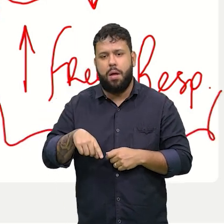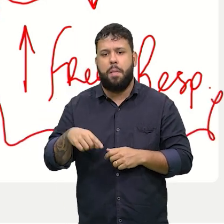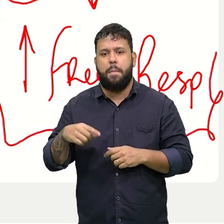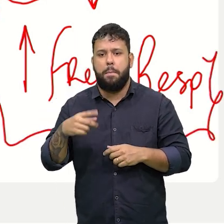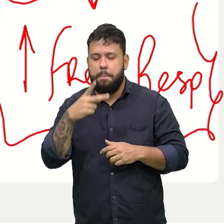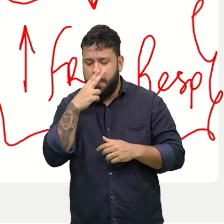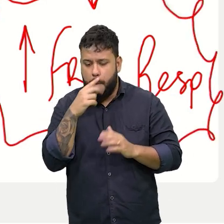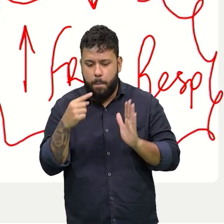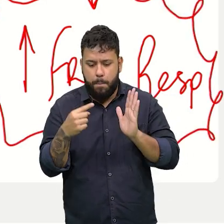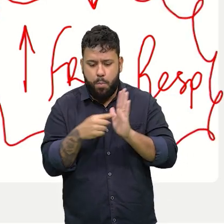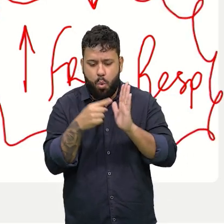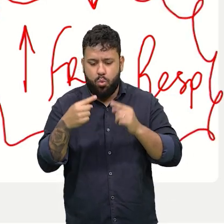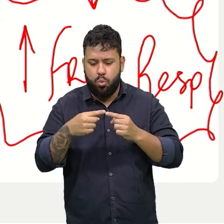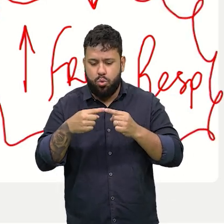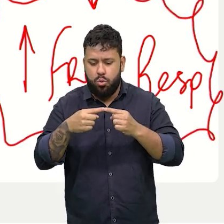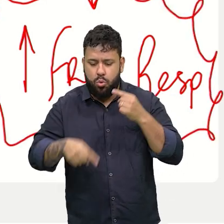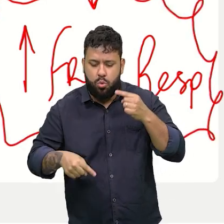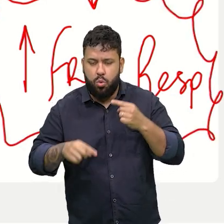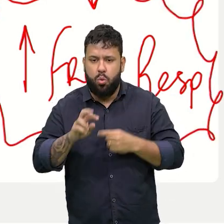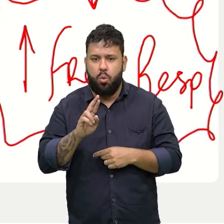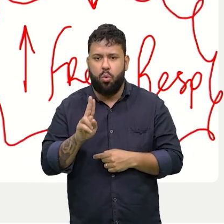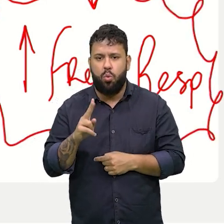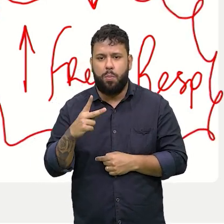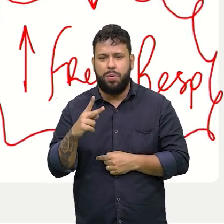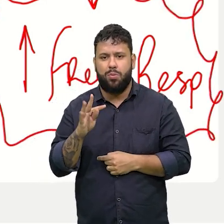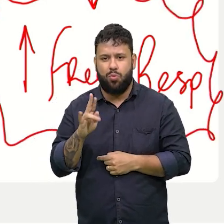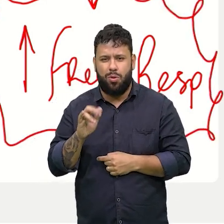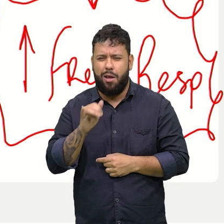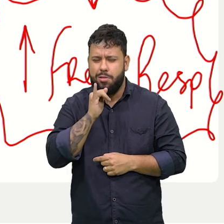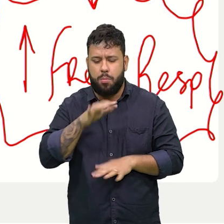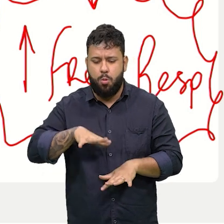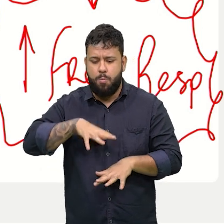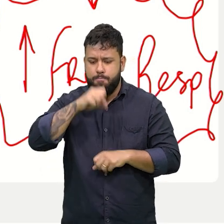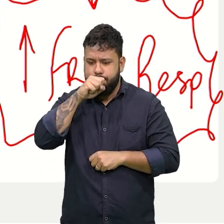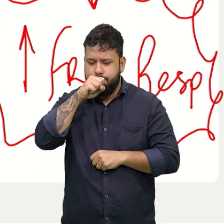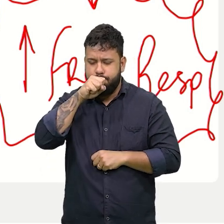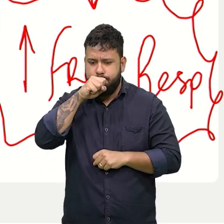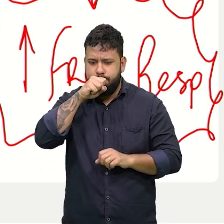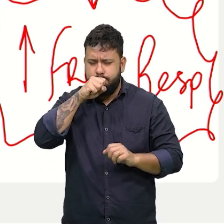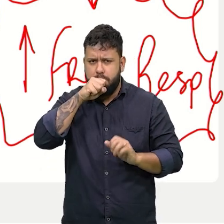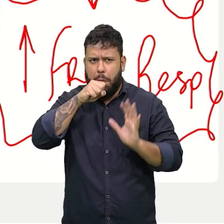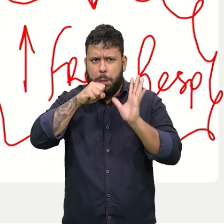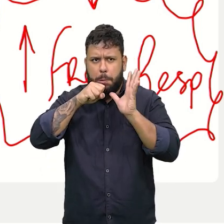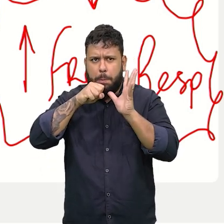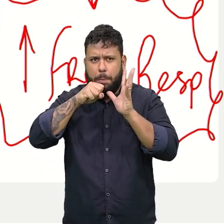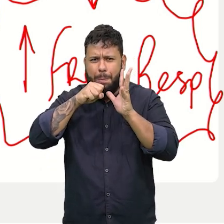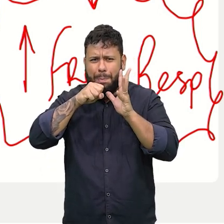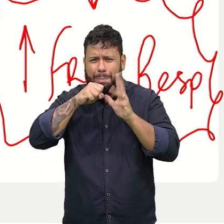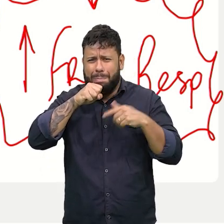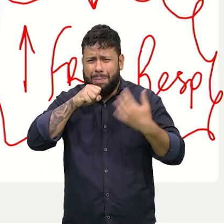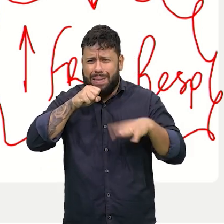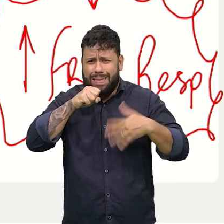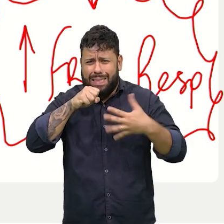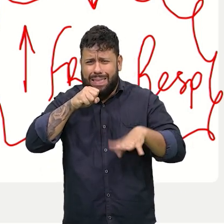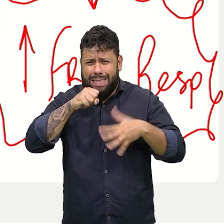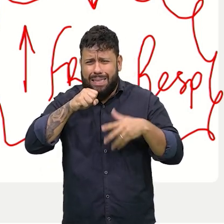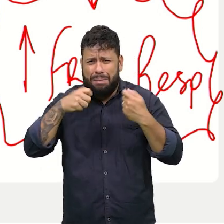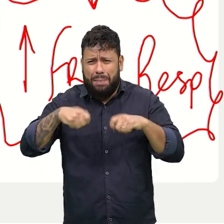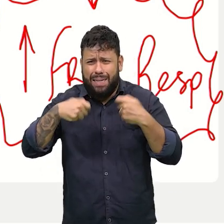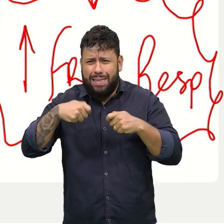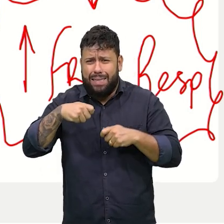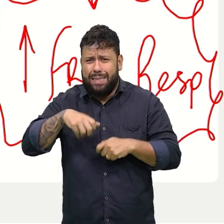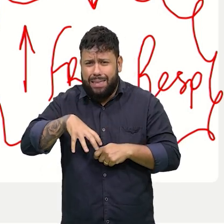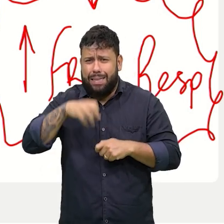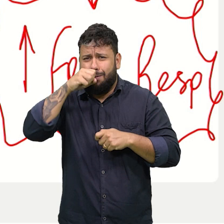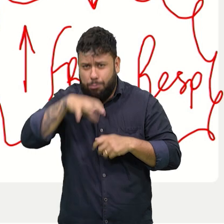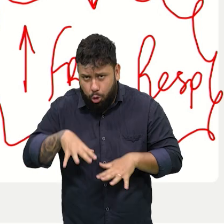de ruptura. Sabe quando você prende a respiração e em um determinado momento te dá uma vontade desesperadora de